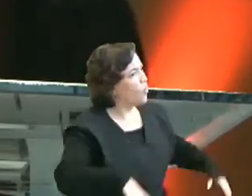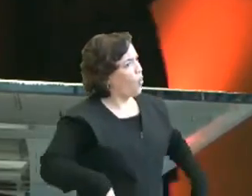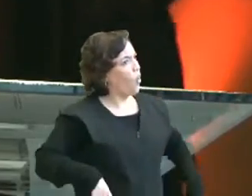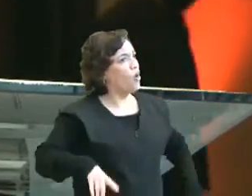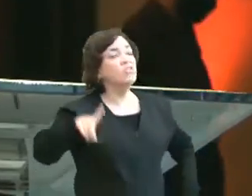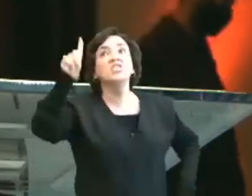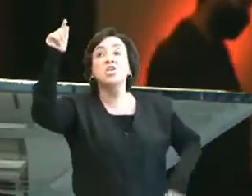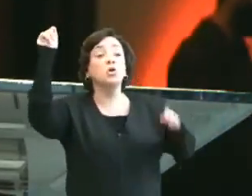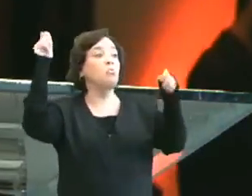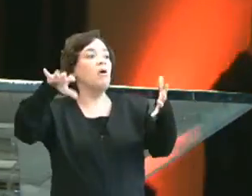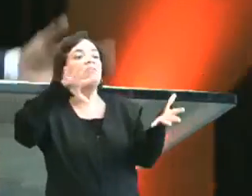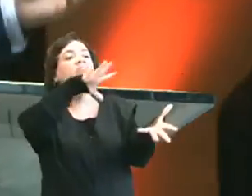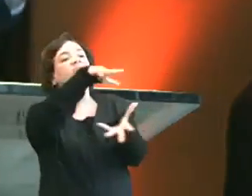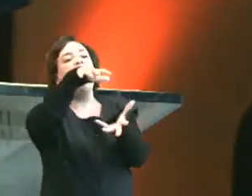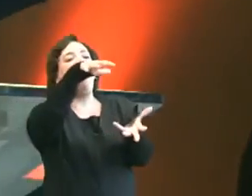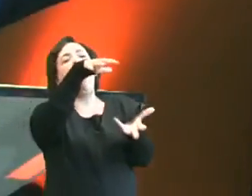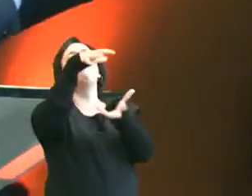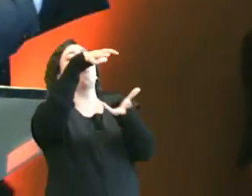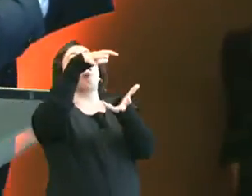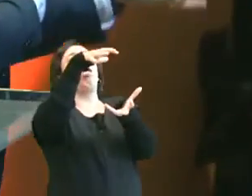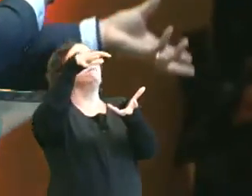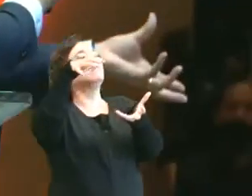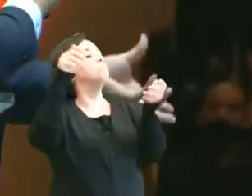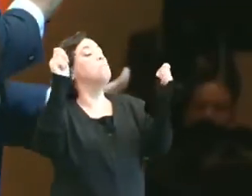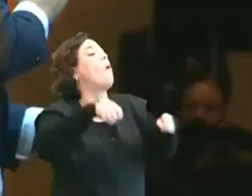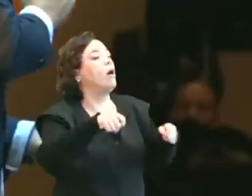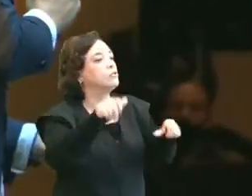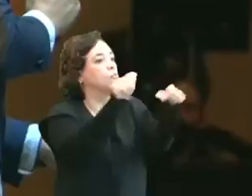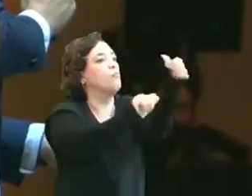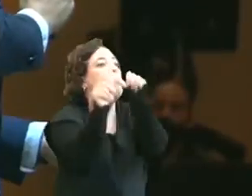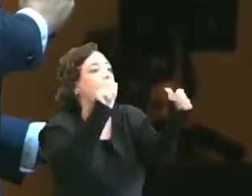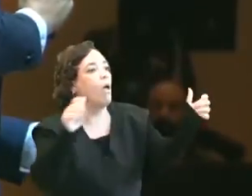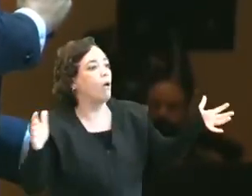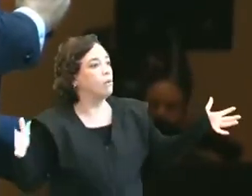as coisas. Não é uma evidência do poder que